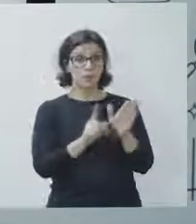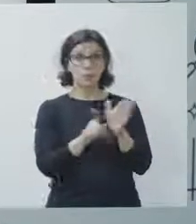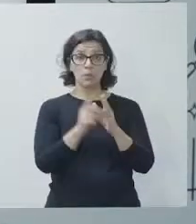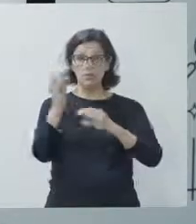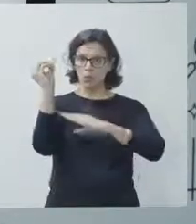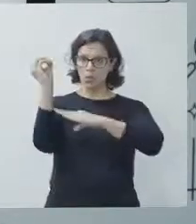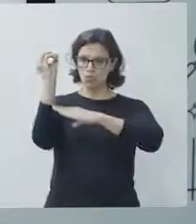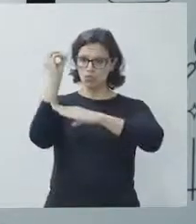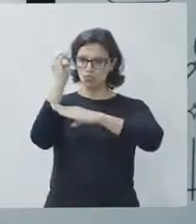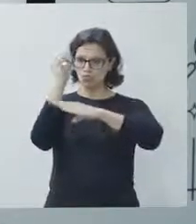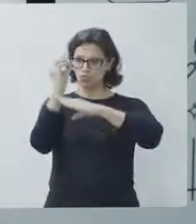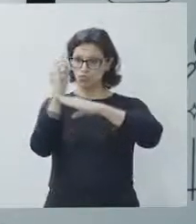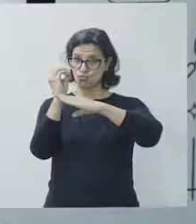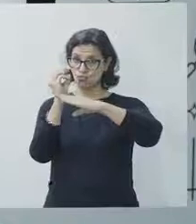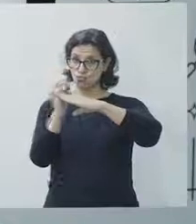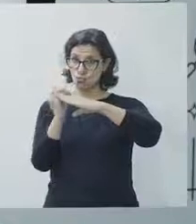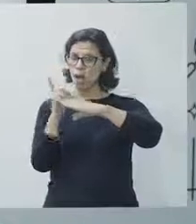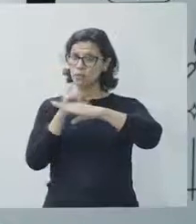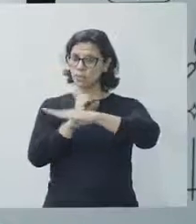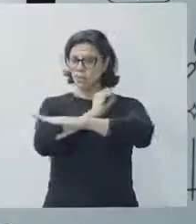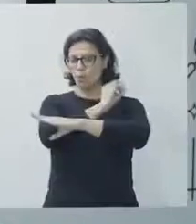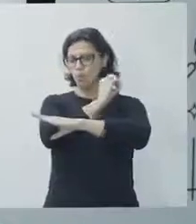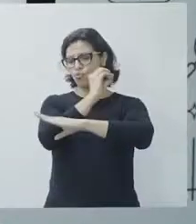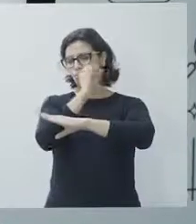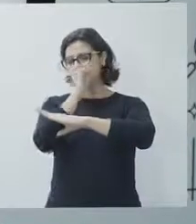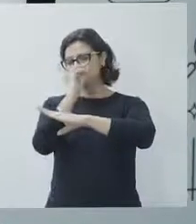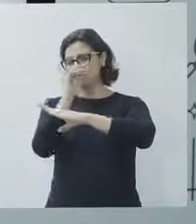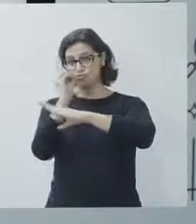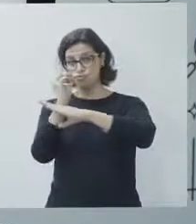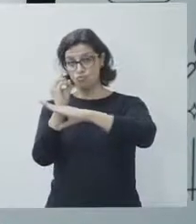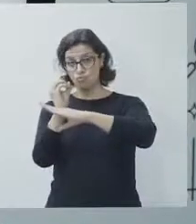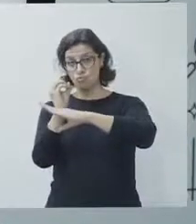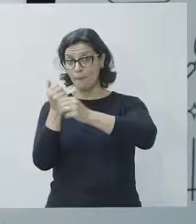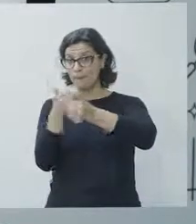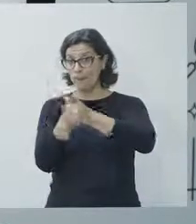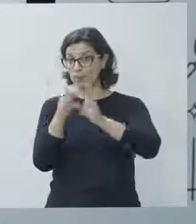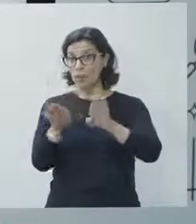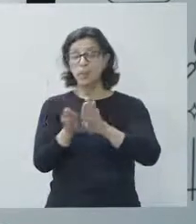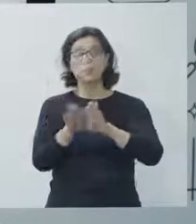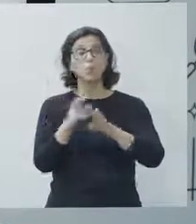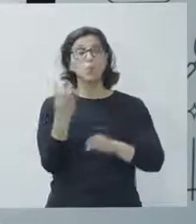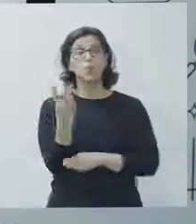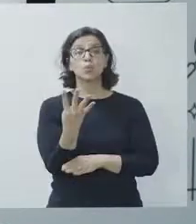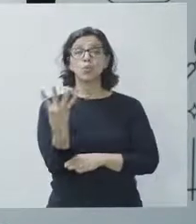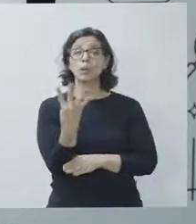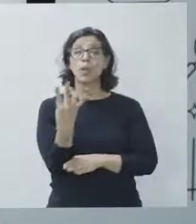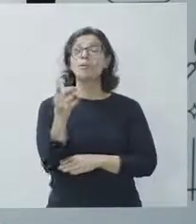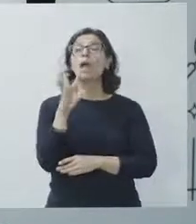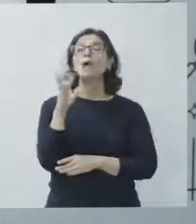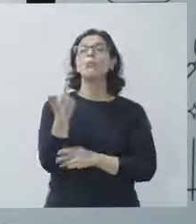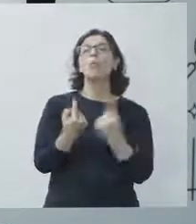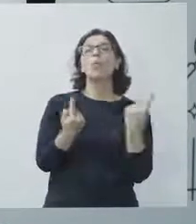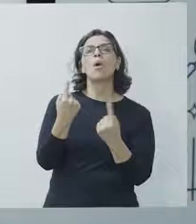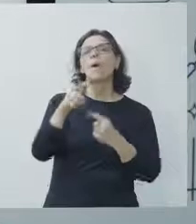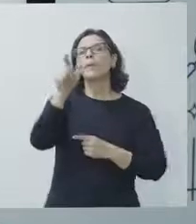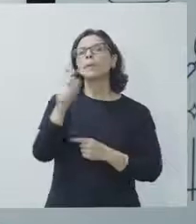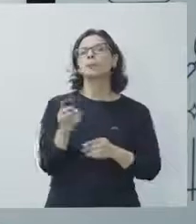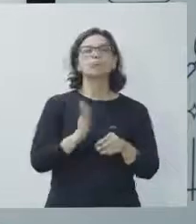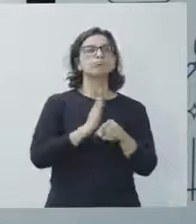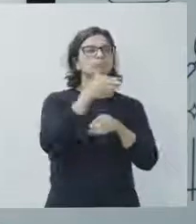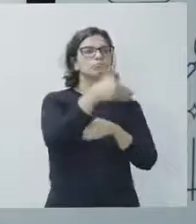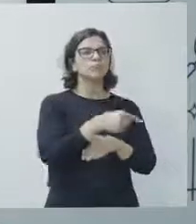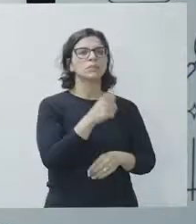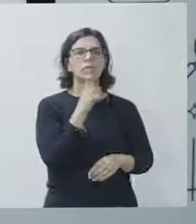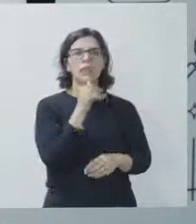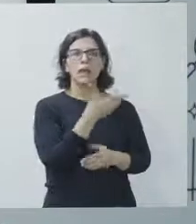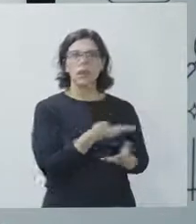pôr do sol, né? E o tempo está passando antes do pôr do sol. Mas agora eles precisam decidir, né? Por